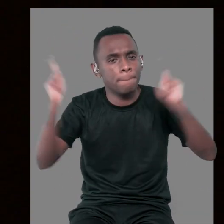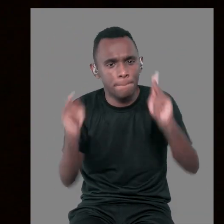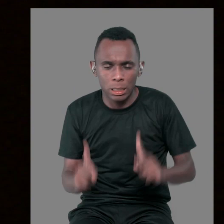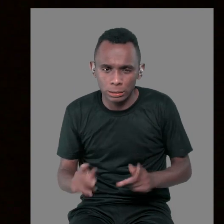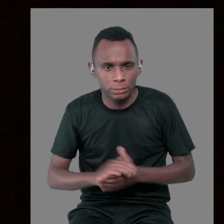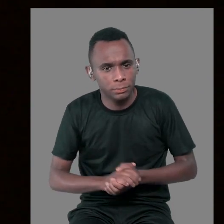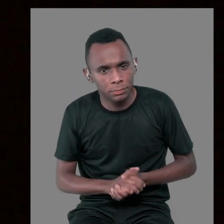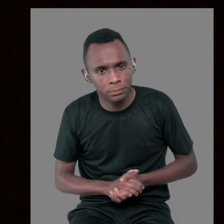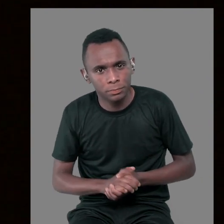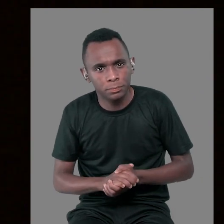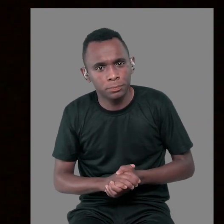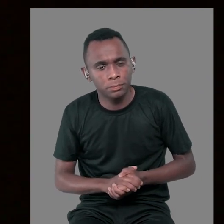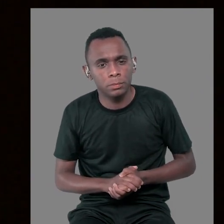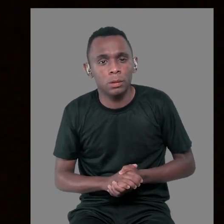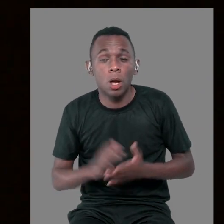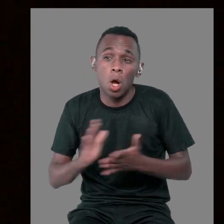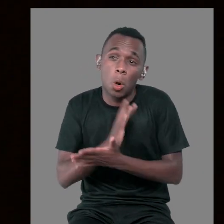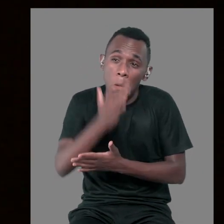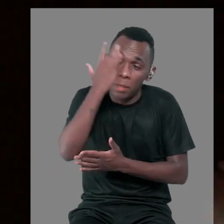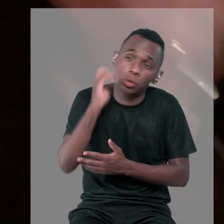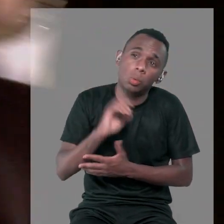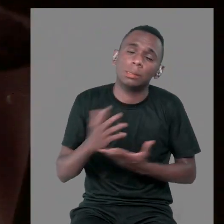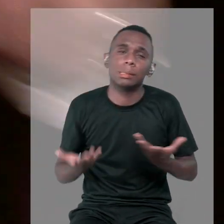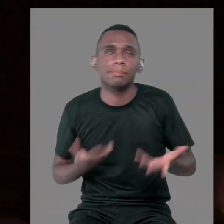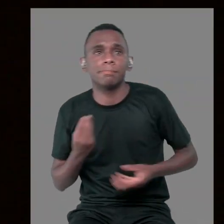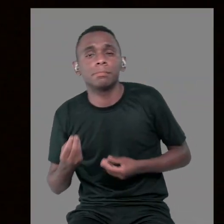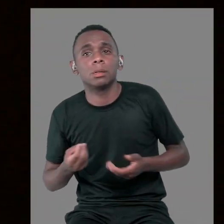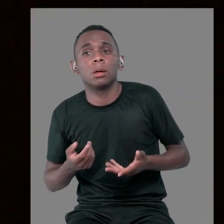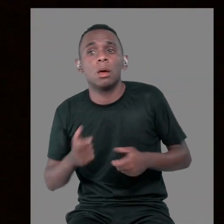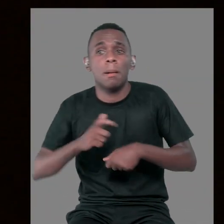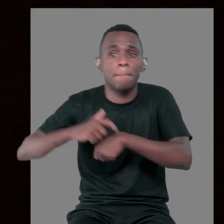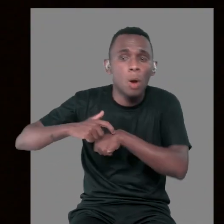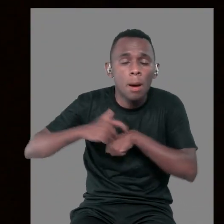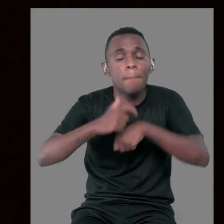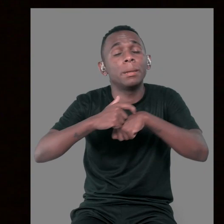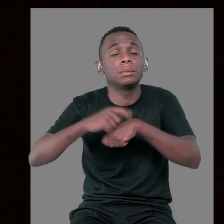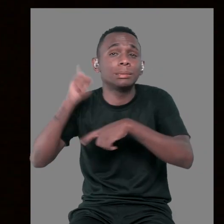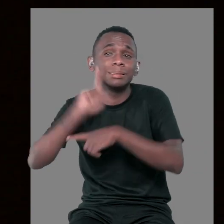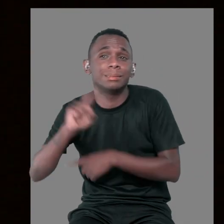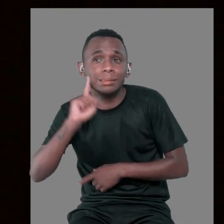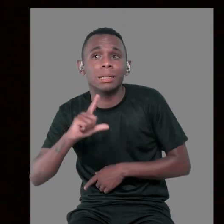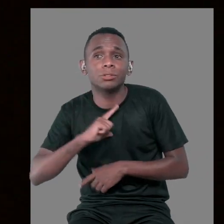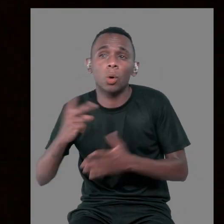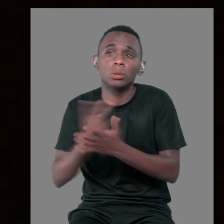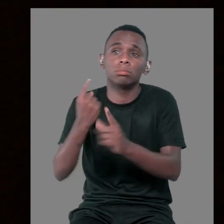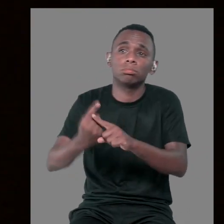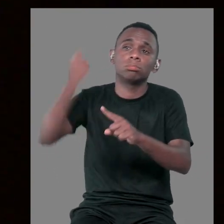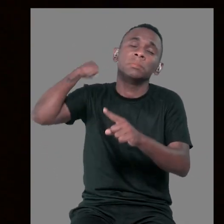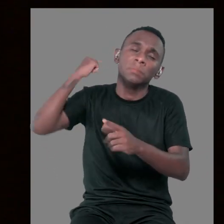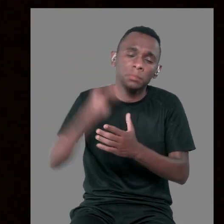Alguns chegaram a chamar, num determinado momento, de Pax Americana, como tinha havido lá na Antiguidade a Pax Romana, né? Mas a própria